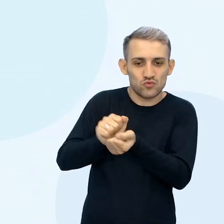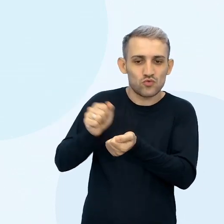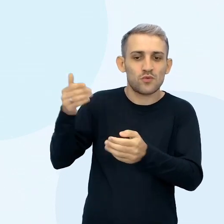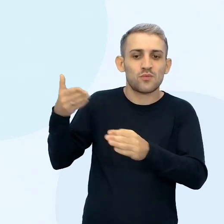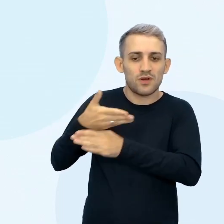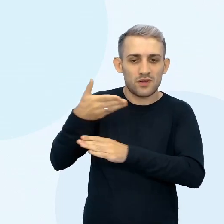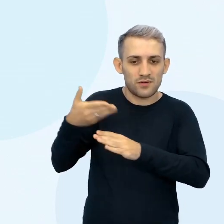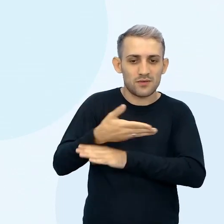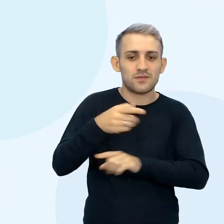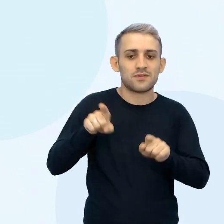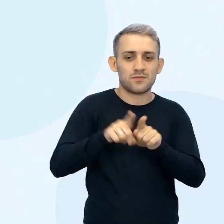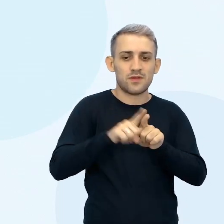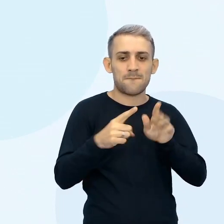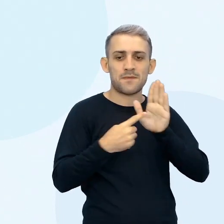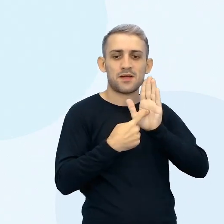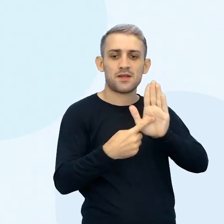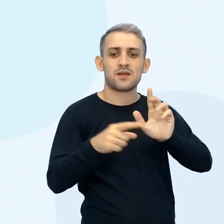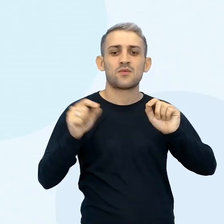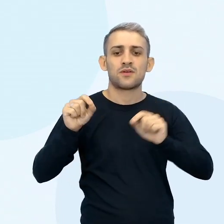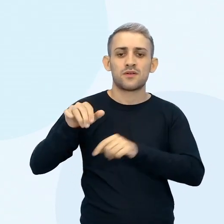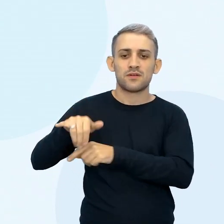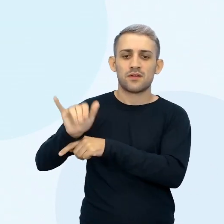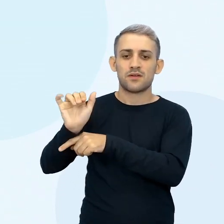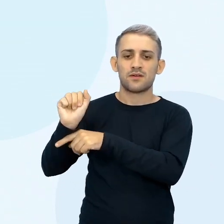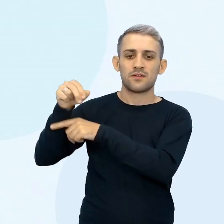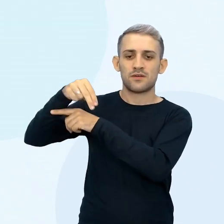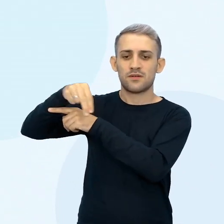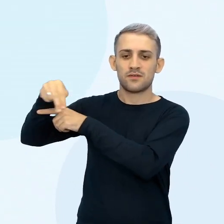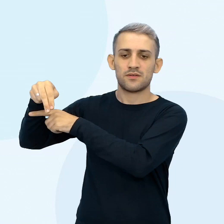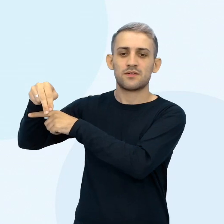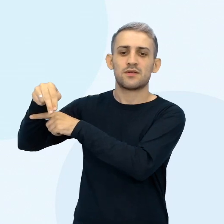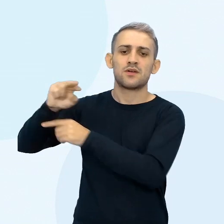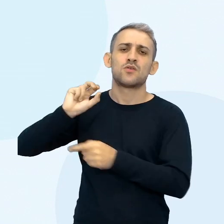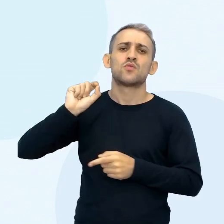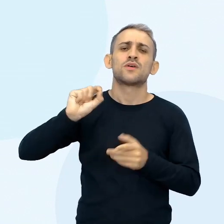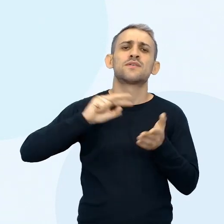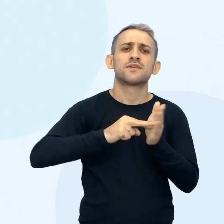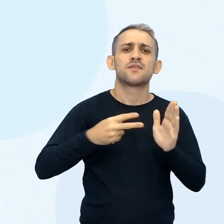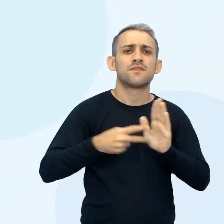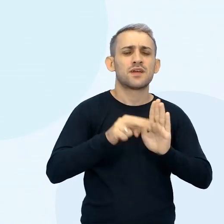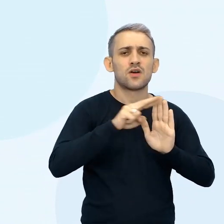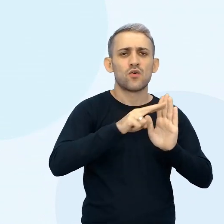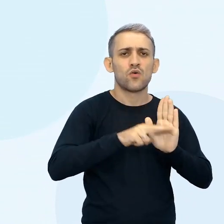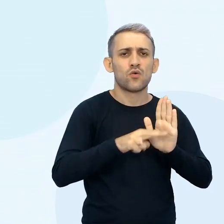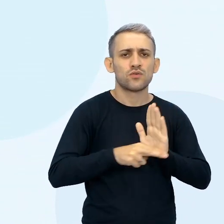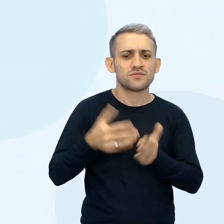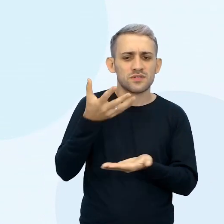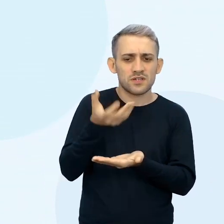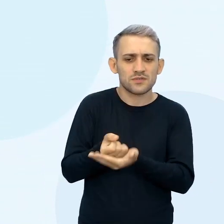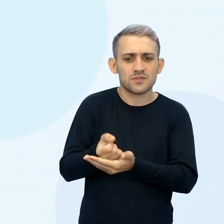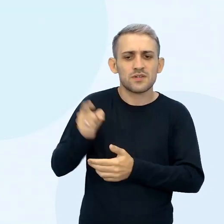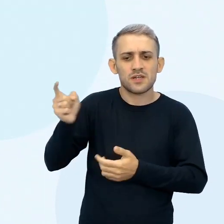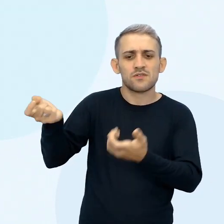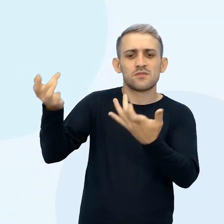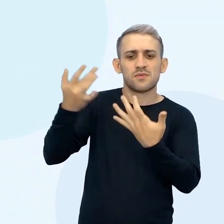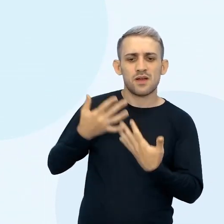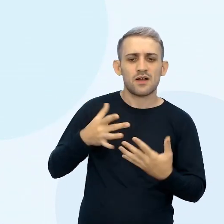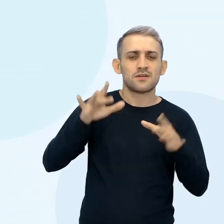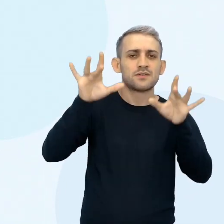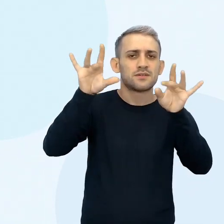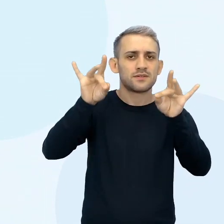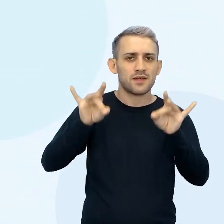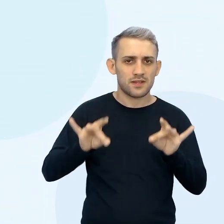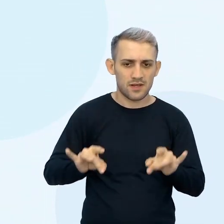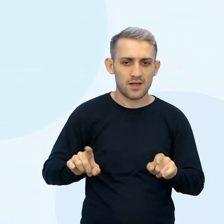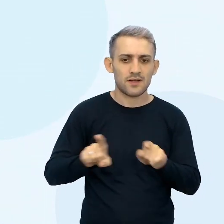e abrilhantando, o Ian Rodrigues. O que é roteiro de gravação, ele vai explicar para a gente minuciosamente,